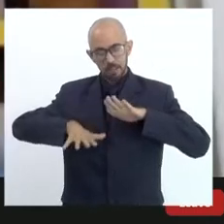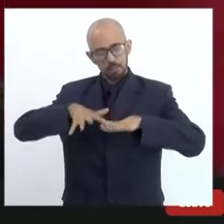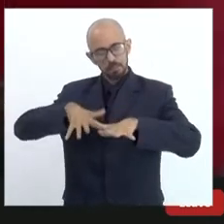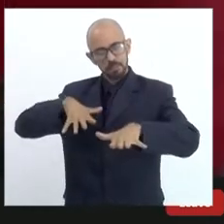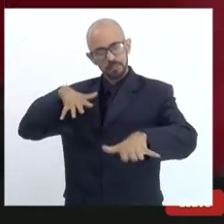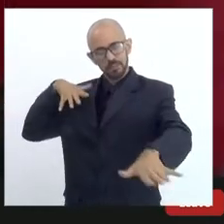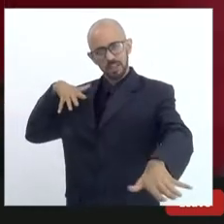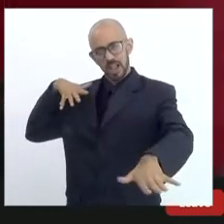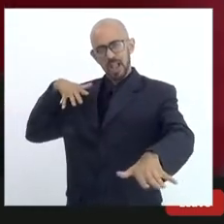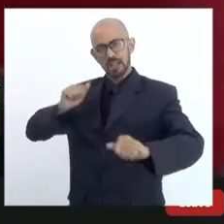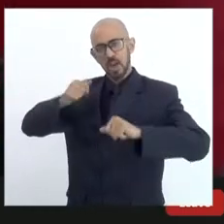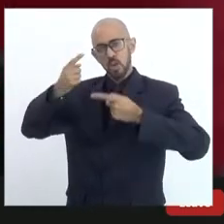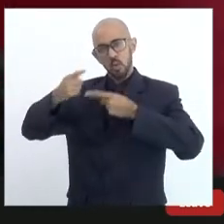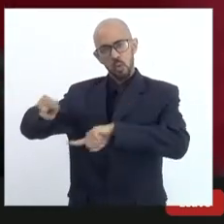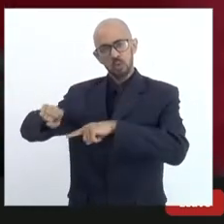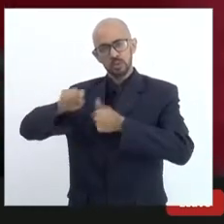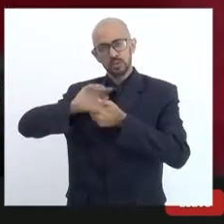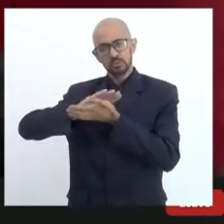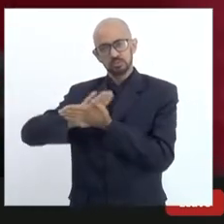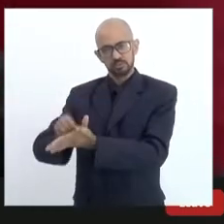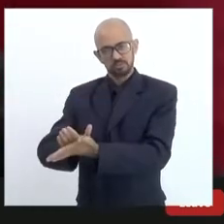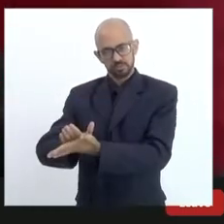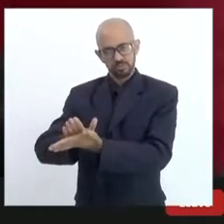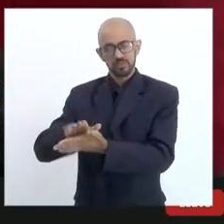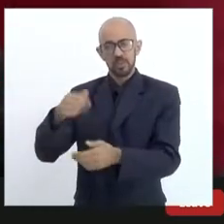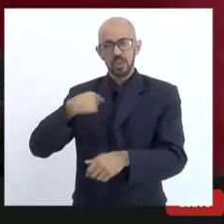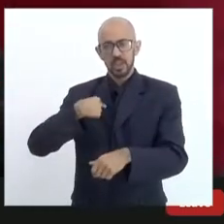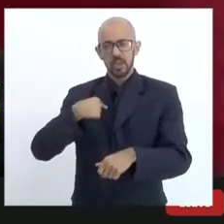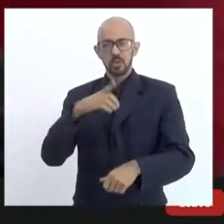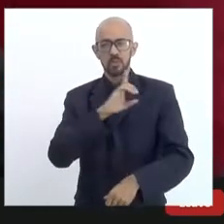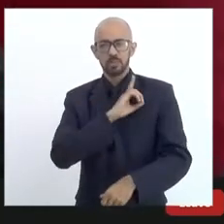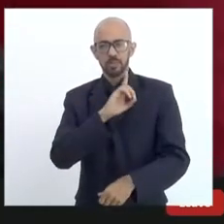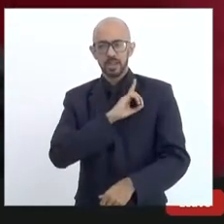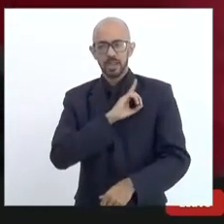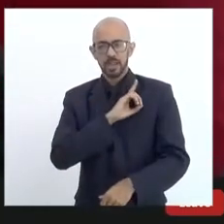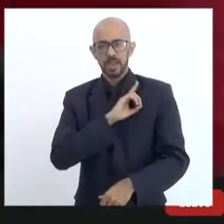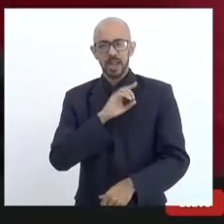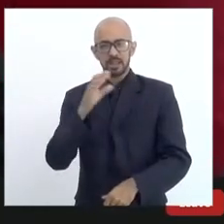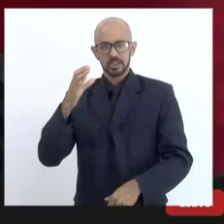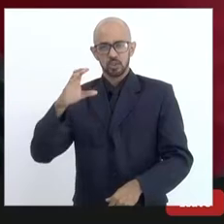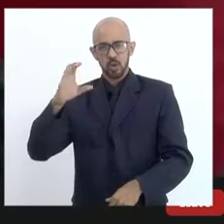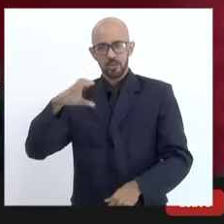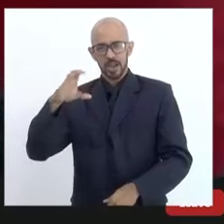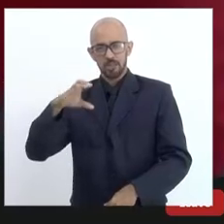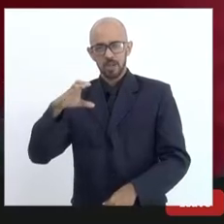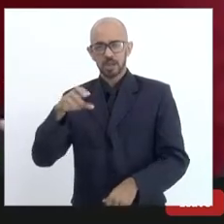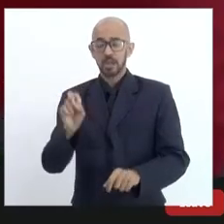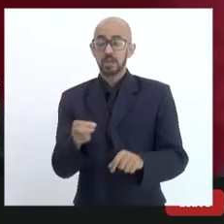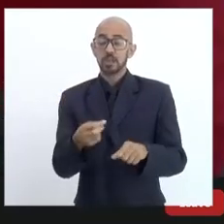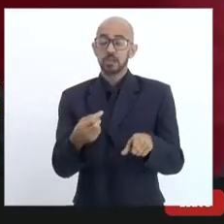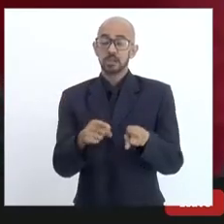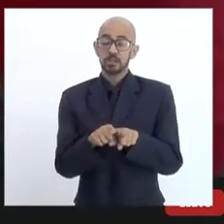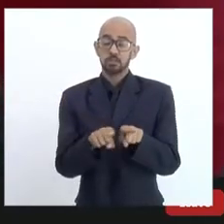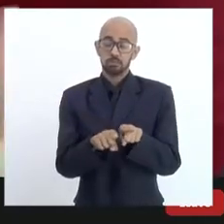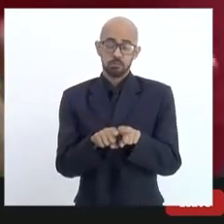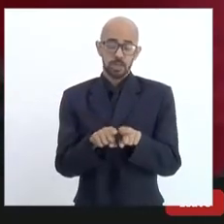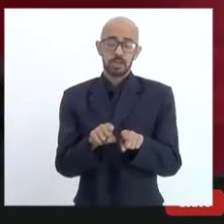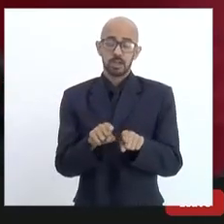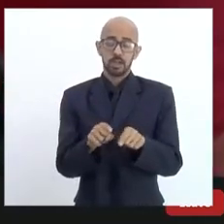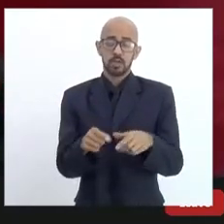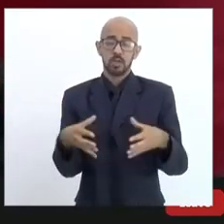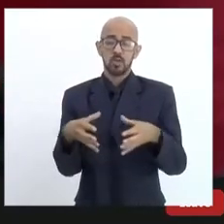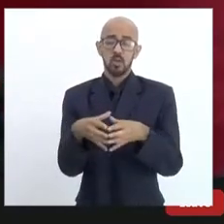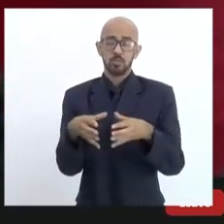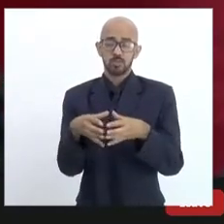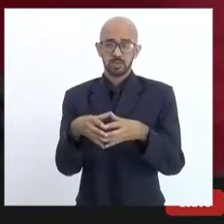intolerância, eu à frente da 12ª DPEM Copacabana, seja aí na comissão da